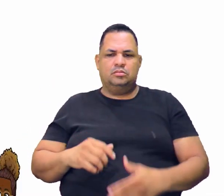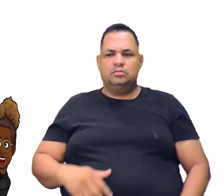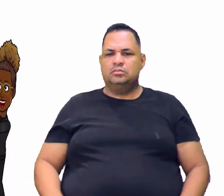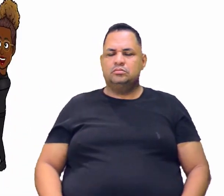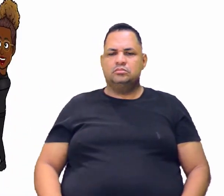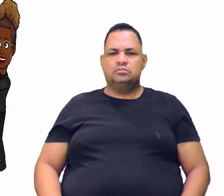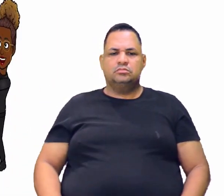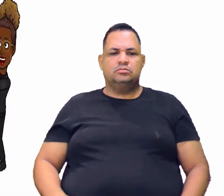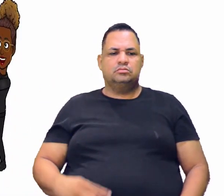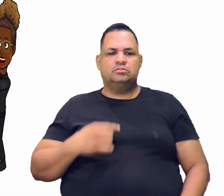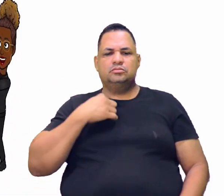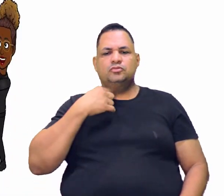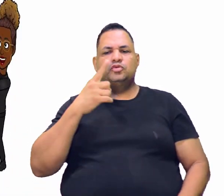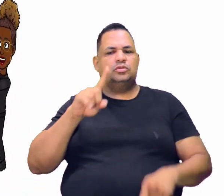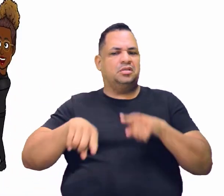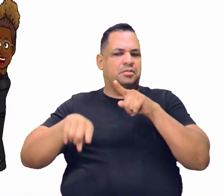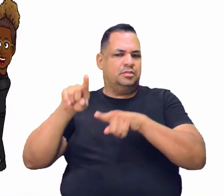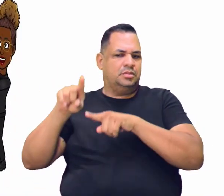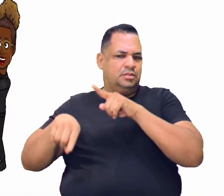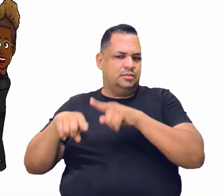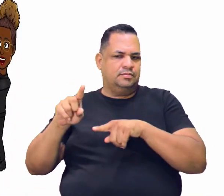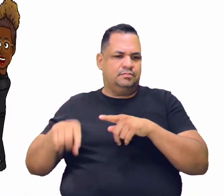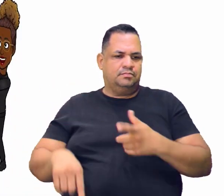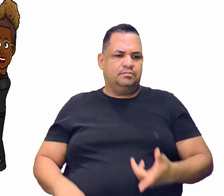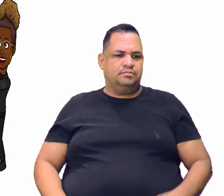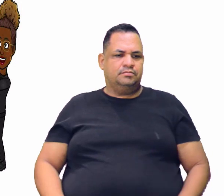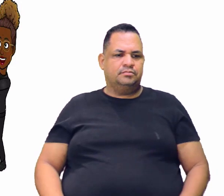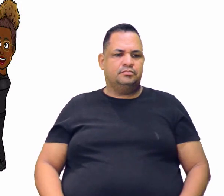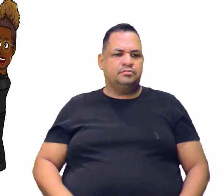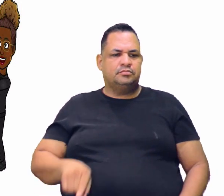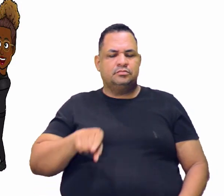invariável. Invariável.